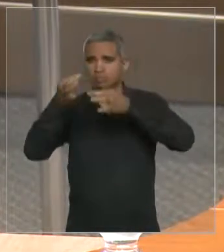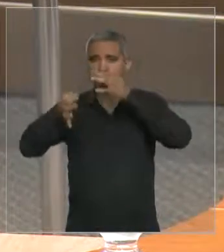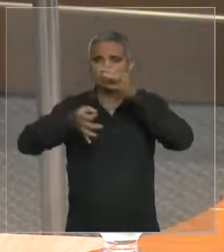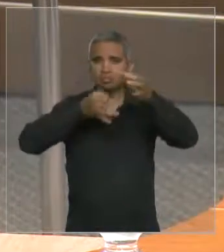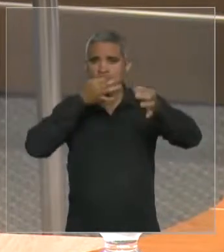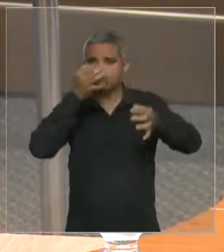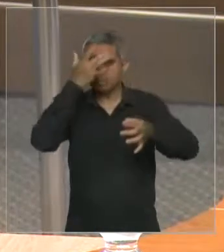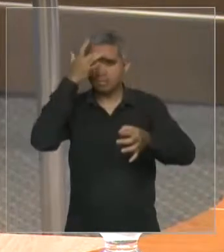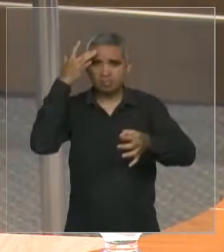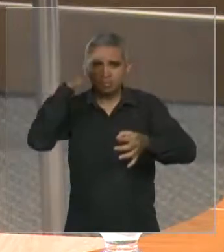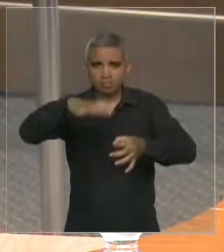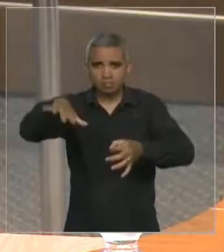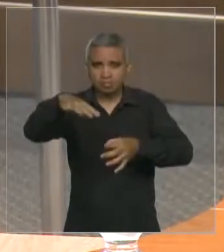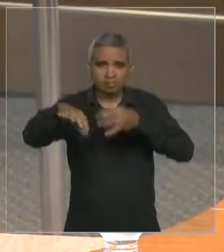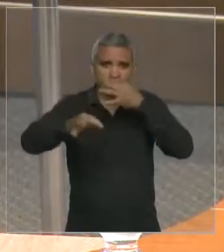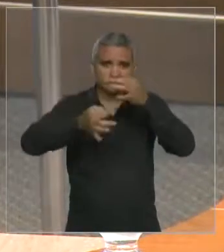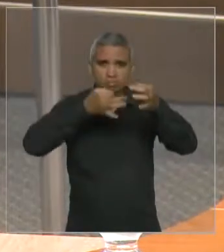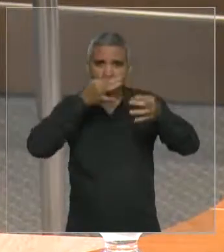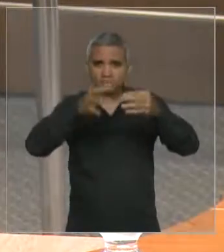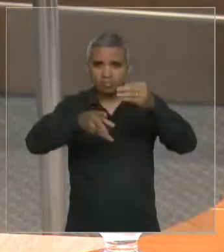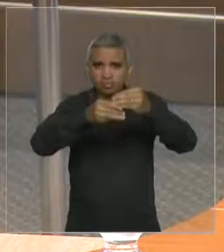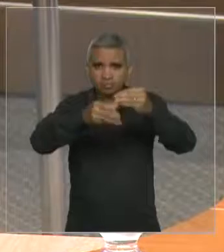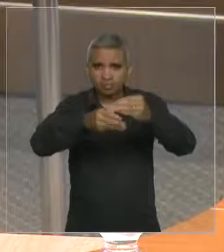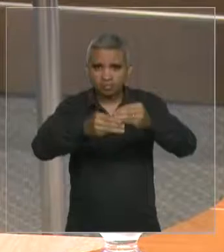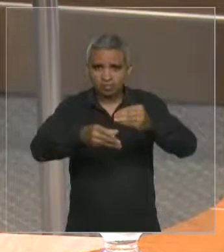população do Estado, vários segmentos